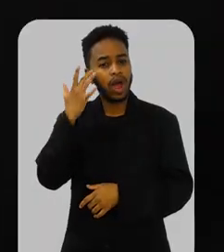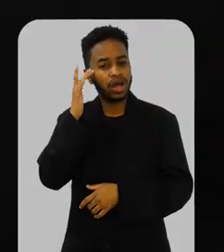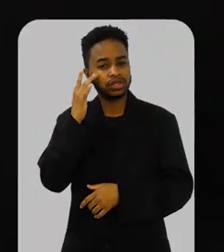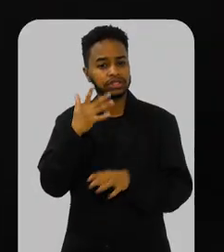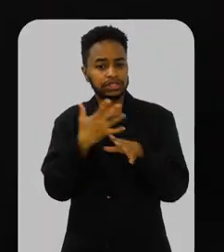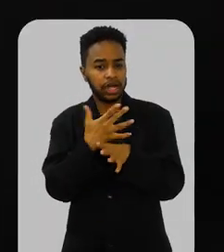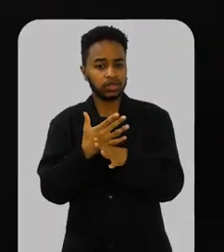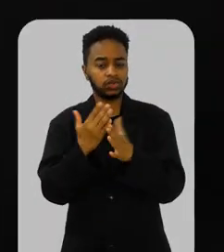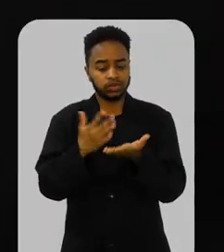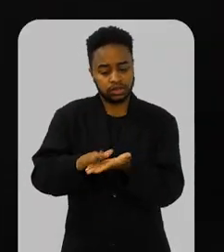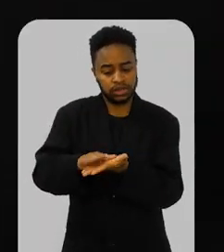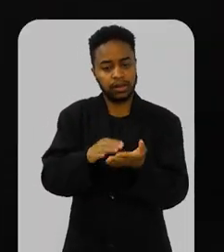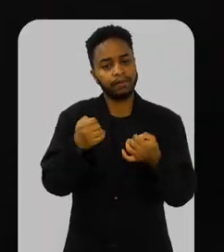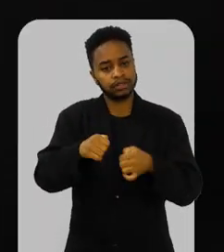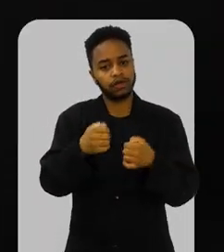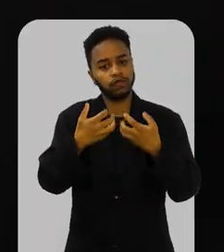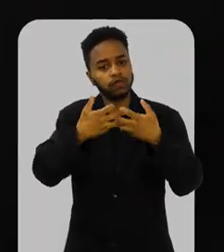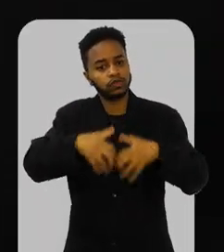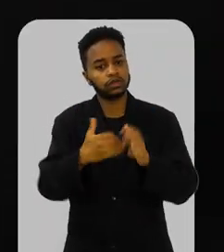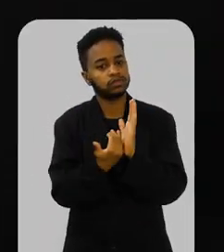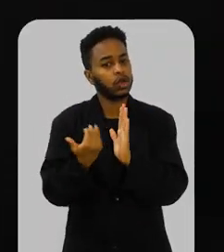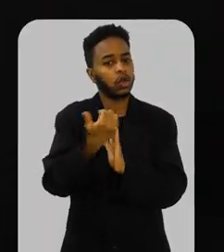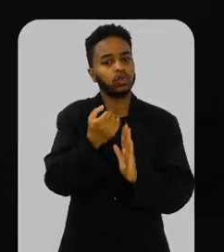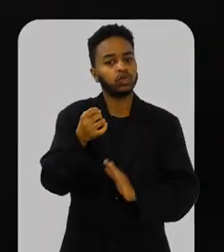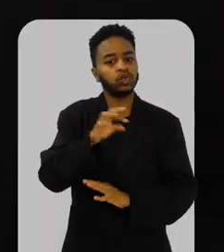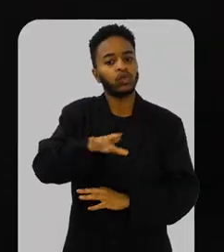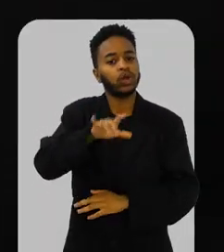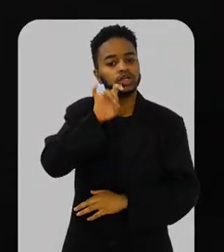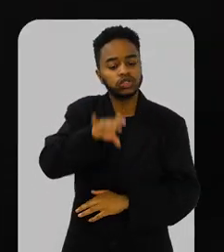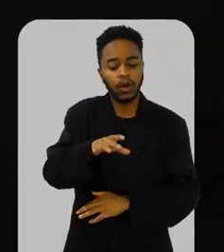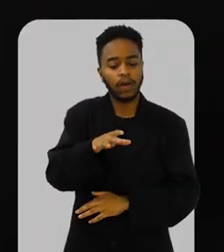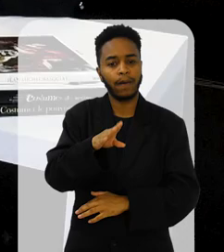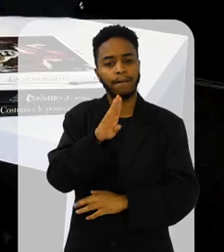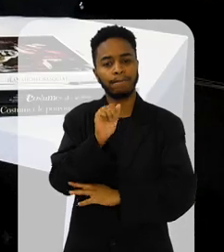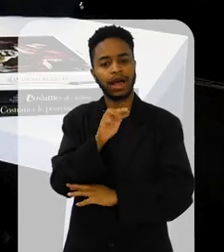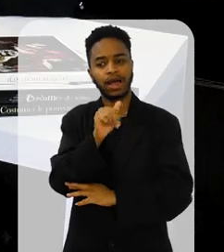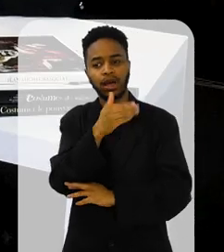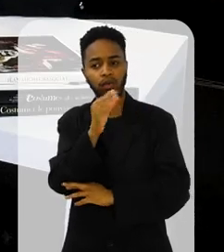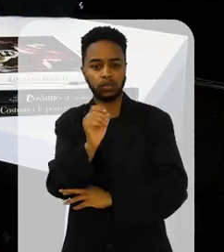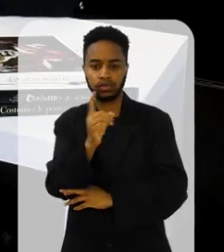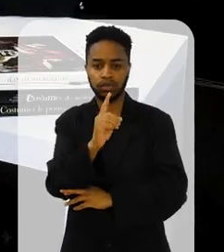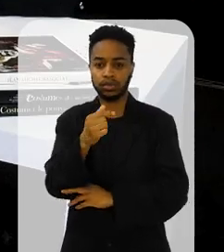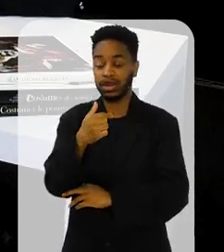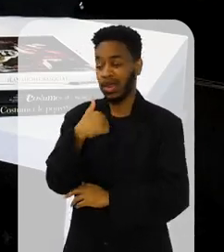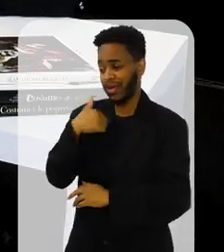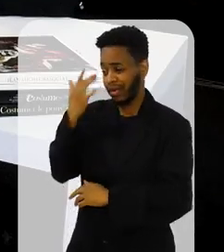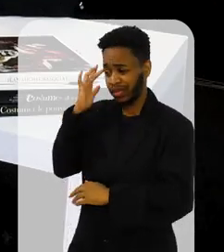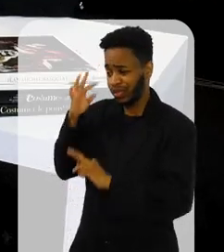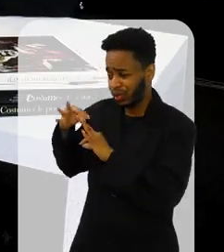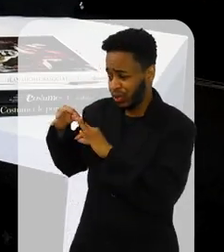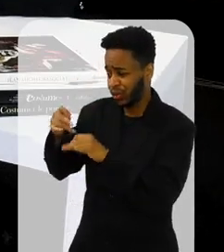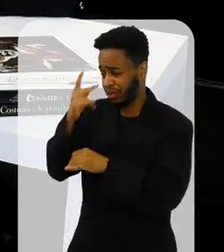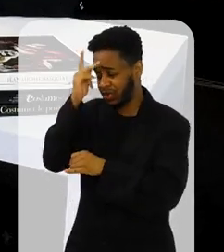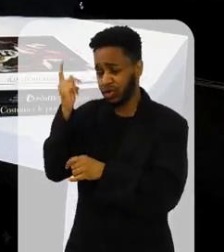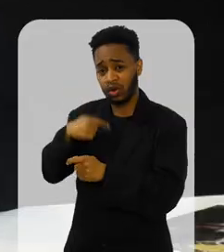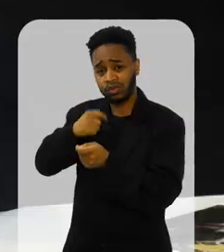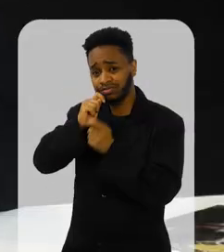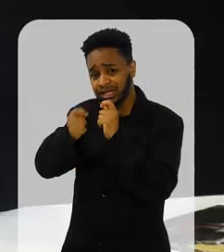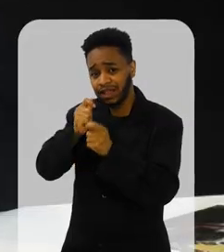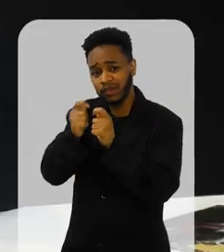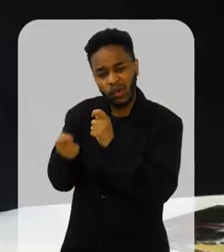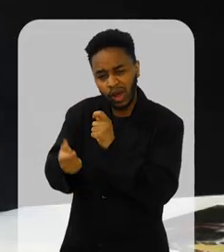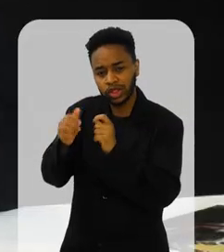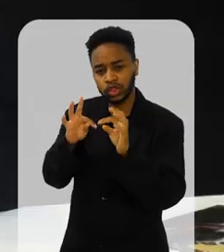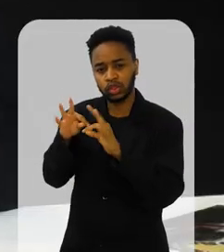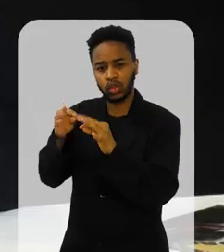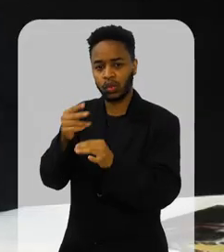muito além do barracão. Ela deveria ser... É impressionante como quase todas as pessoas que eu entrevisto aqui no Quintas com Quintais,